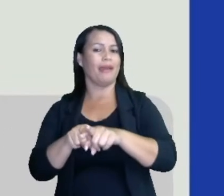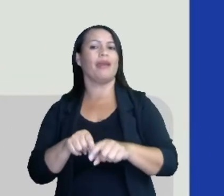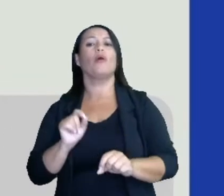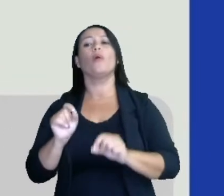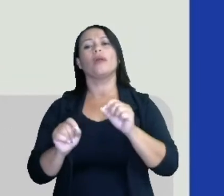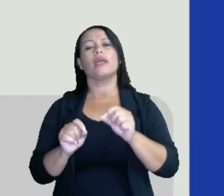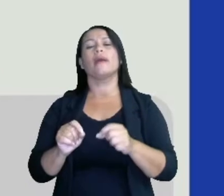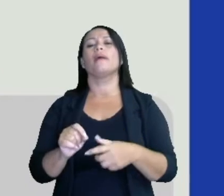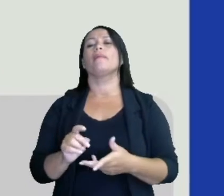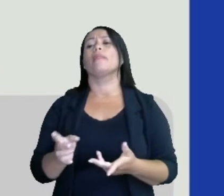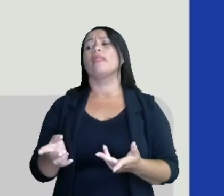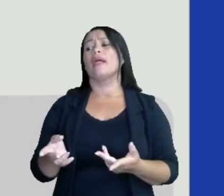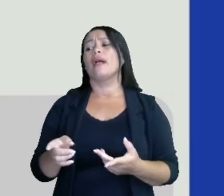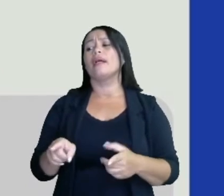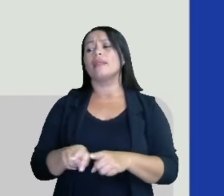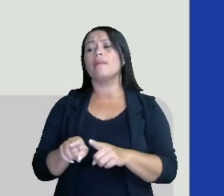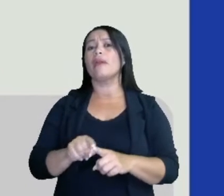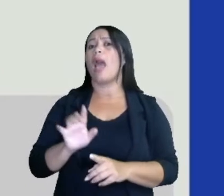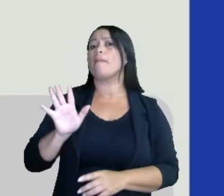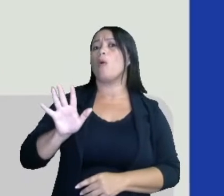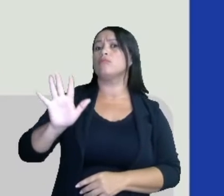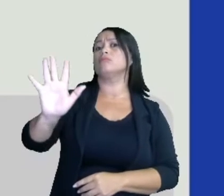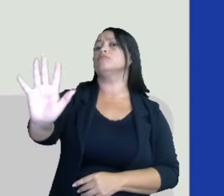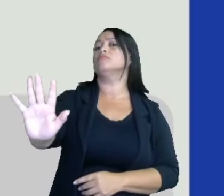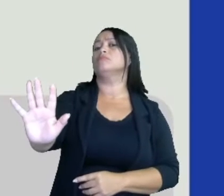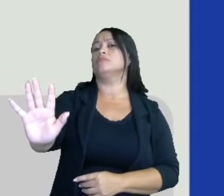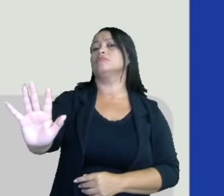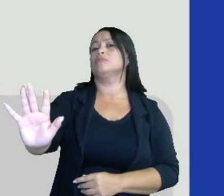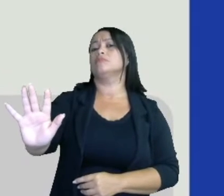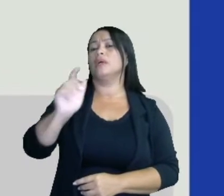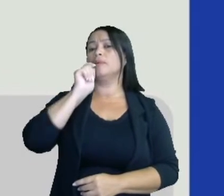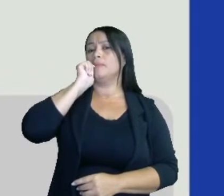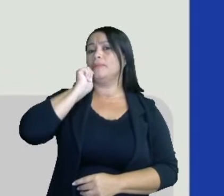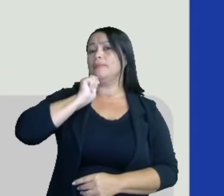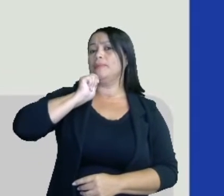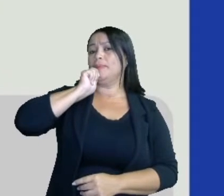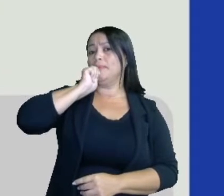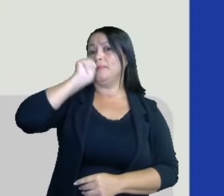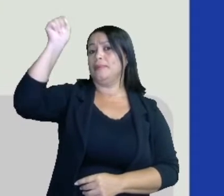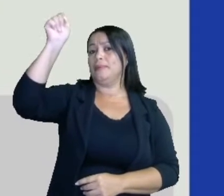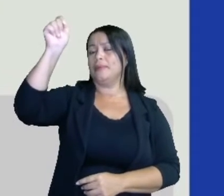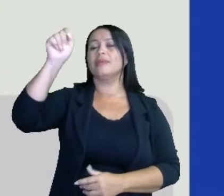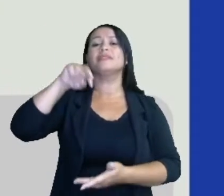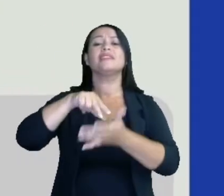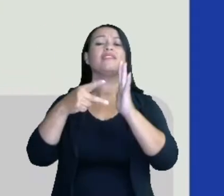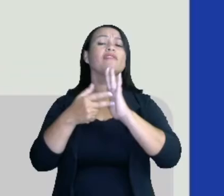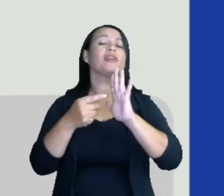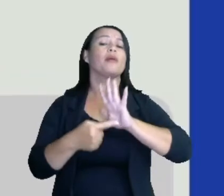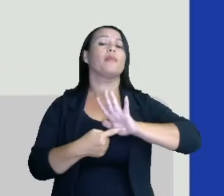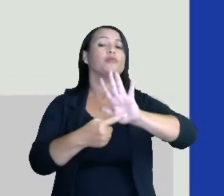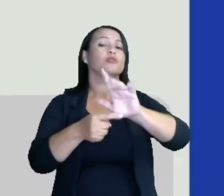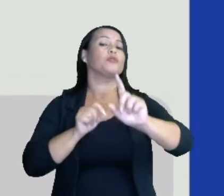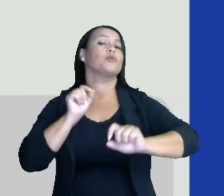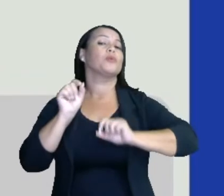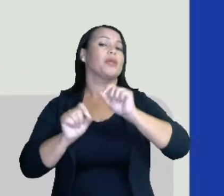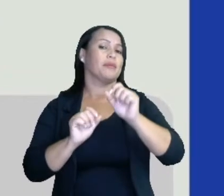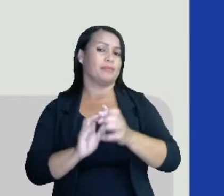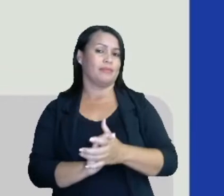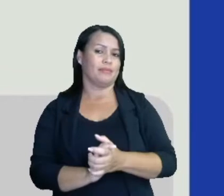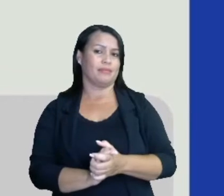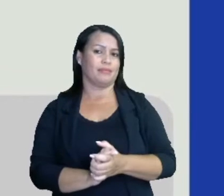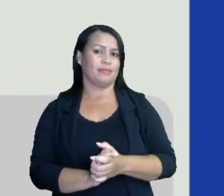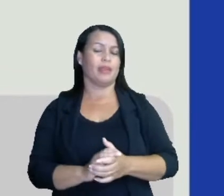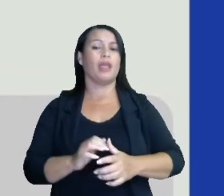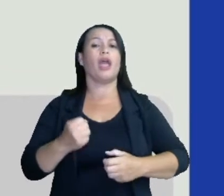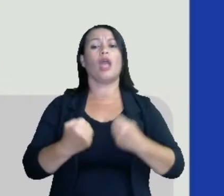ele... e ainda colocou ainda a mão assim, ó, e além de apitar, né, significando aí, mostrando que